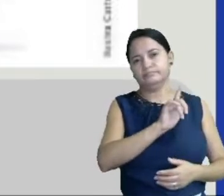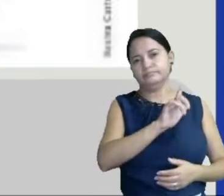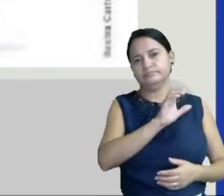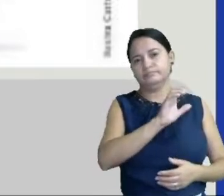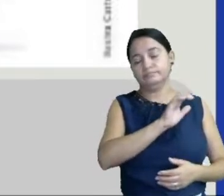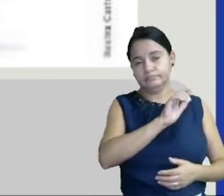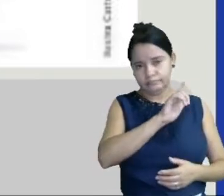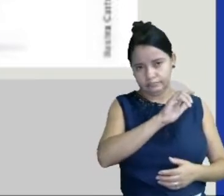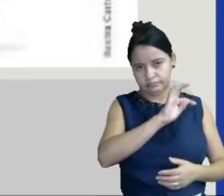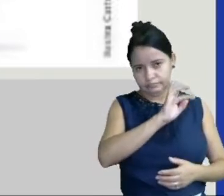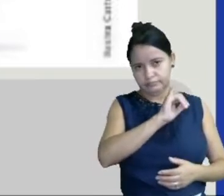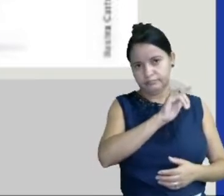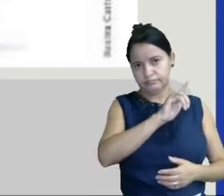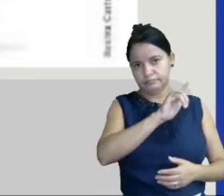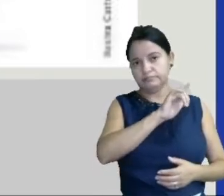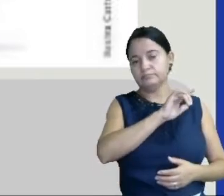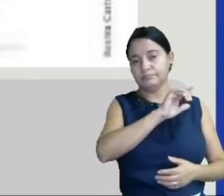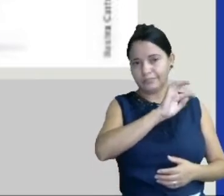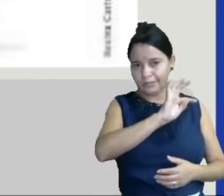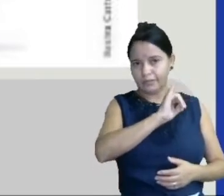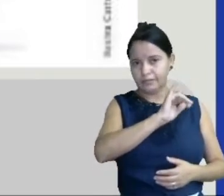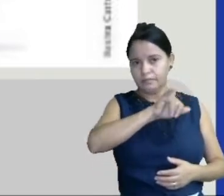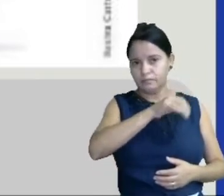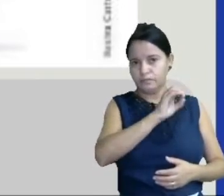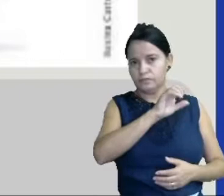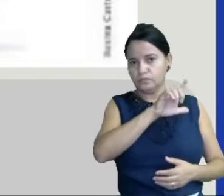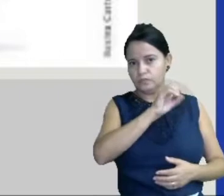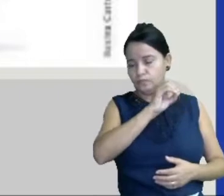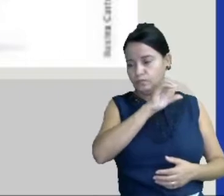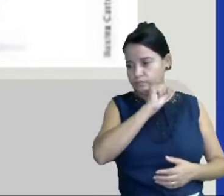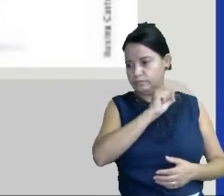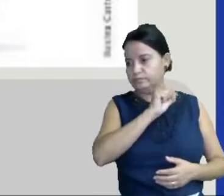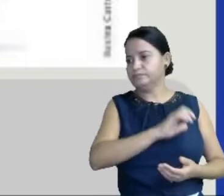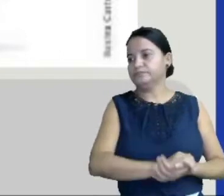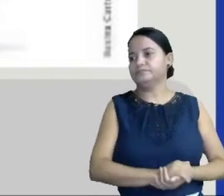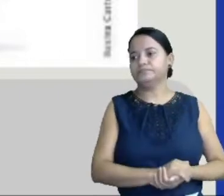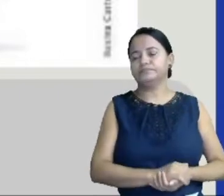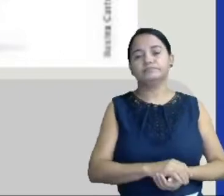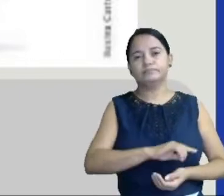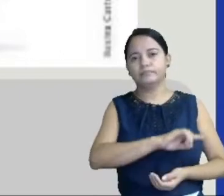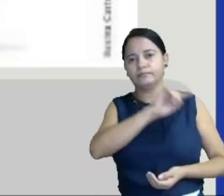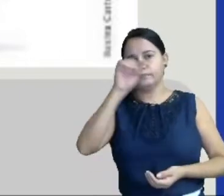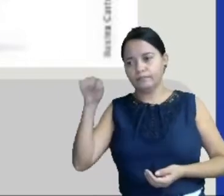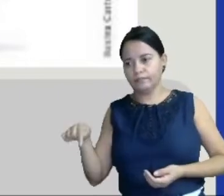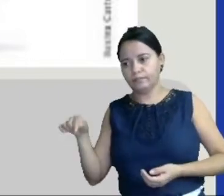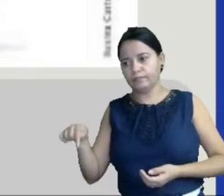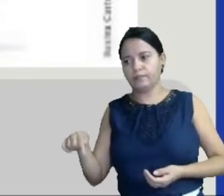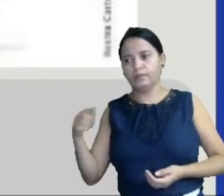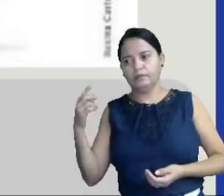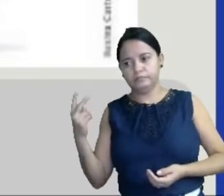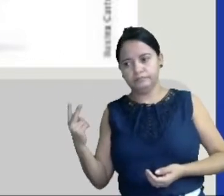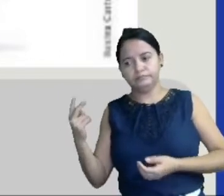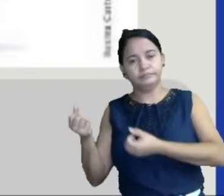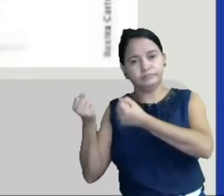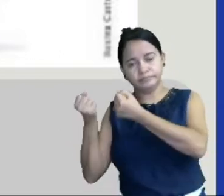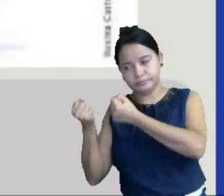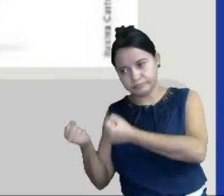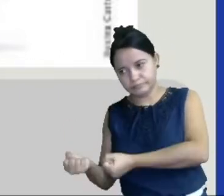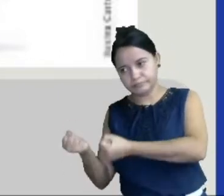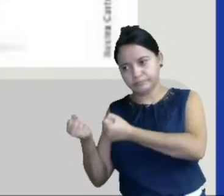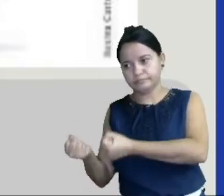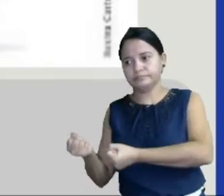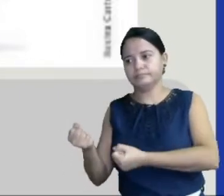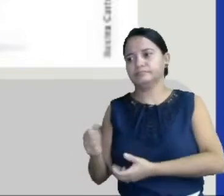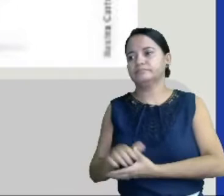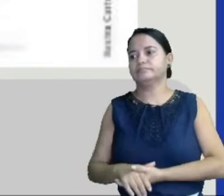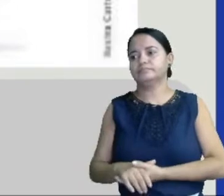dos pesos você que não dá para ver a quantidade do peso mas a gente vai fazer mais ou menos a relação tá vejo que